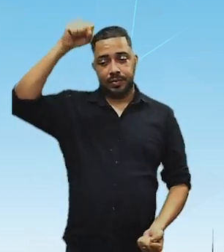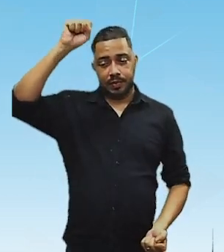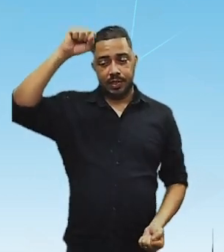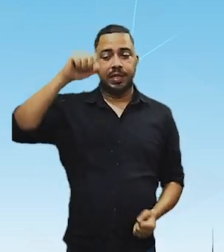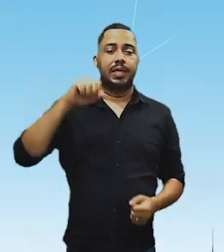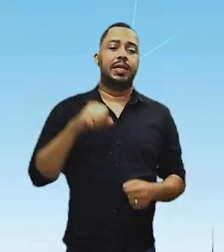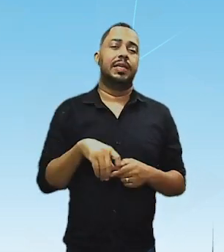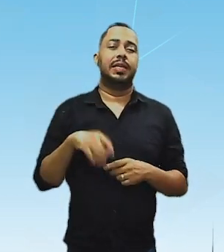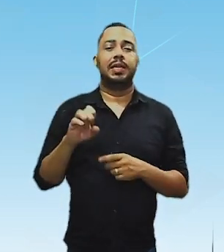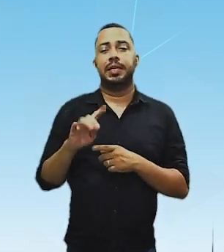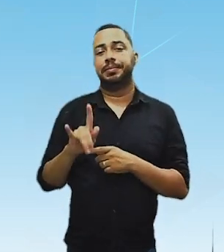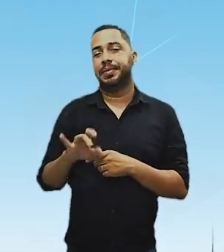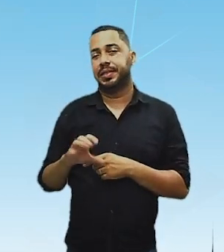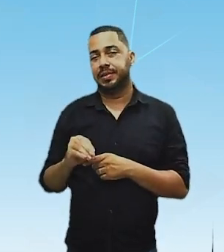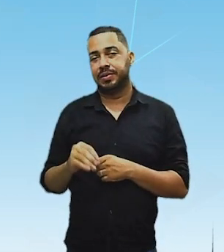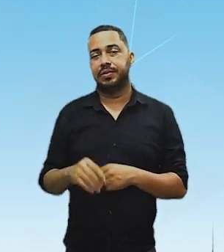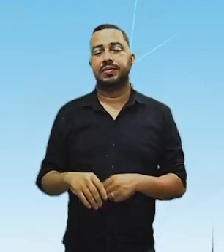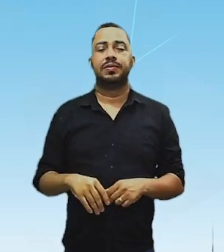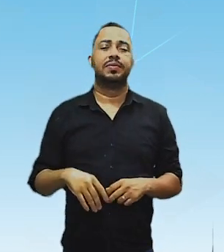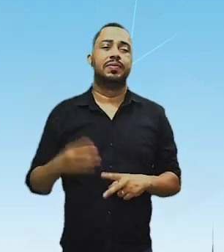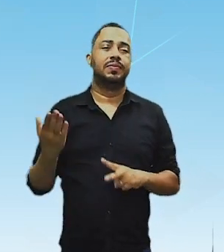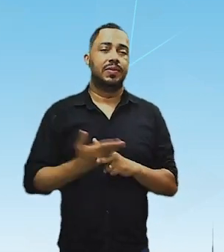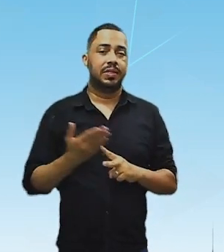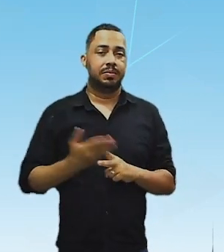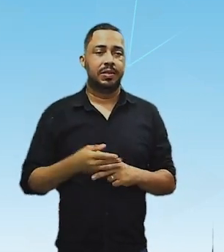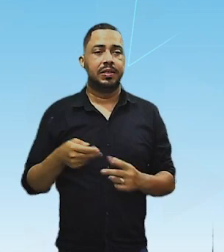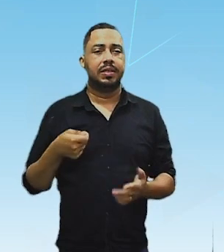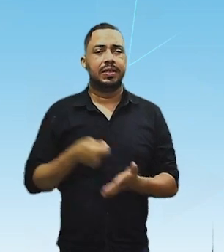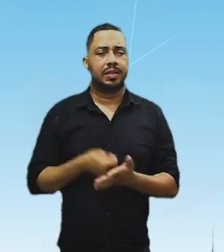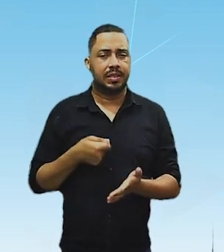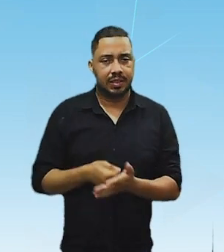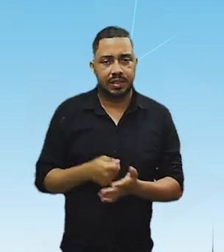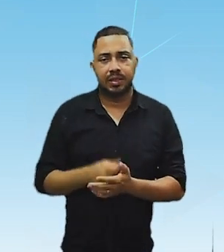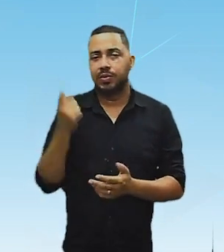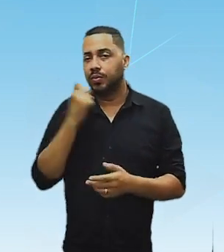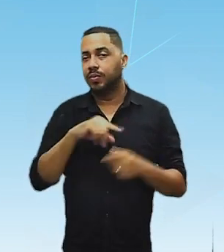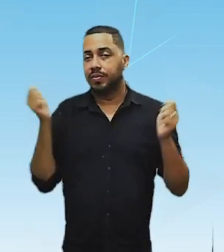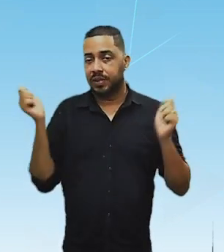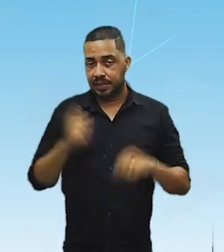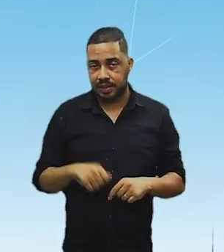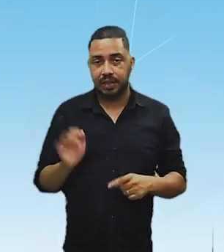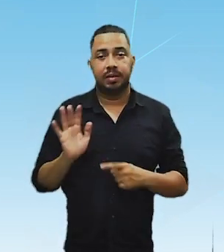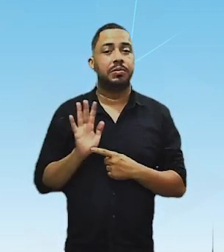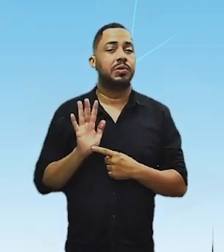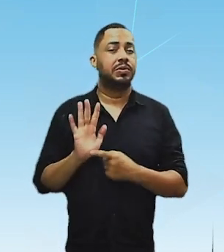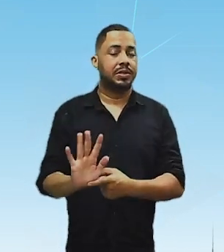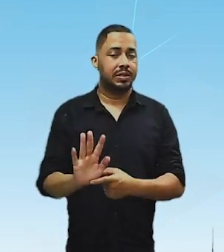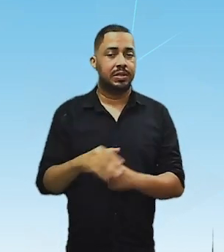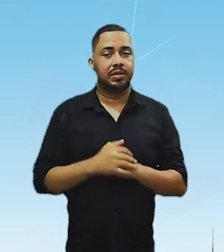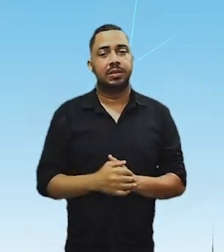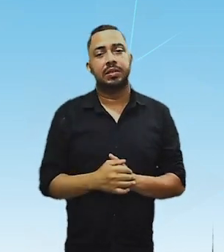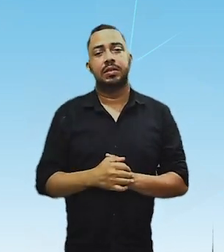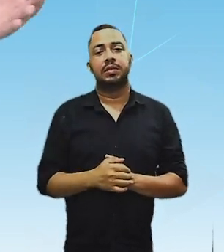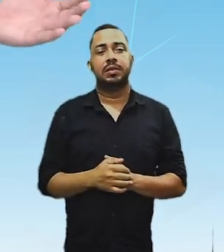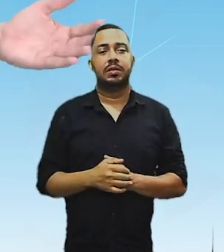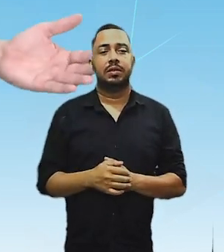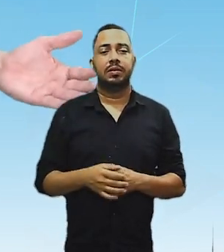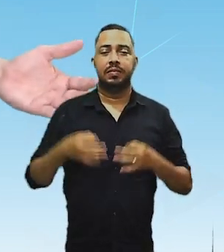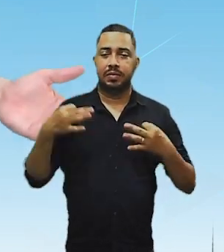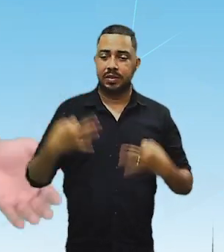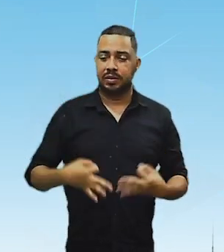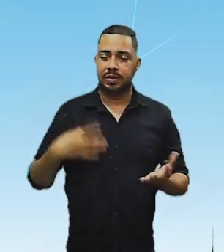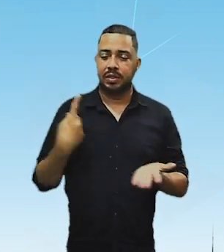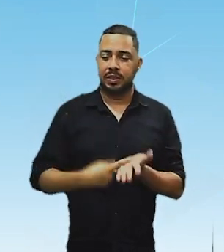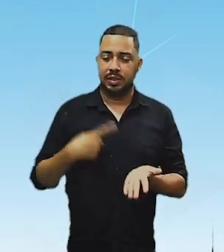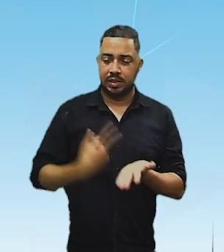verbal, elemento não verbal, tentar propagar, convencer, mostrar a eficácia de um